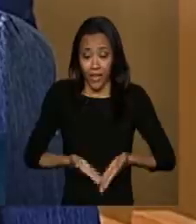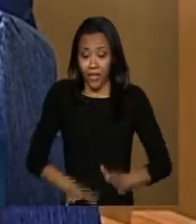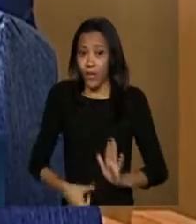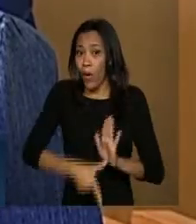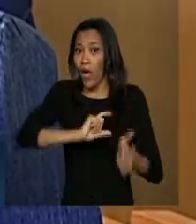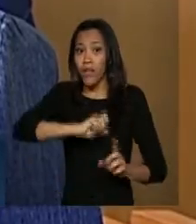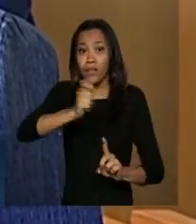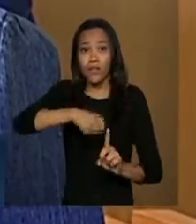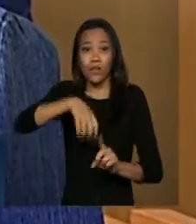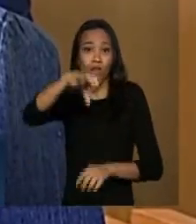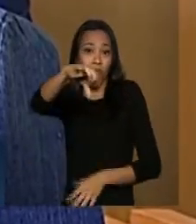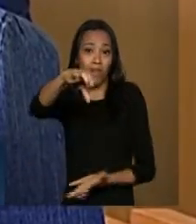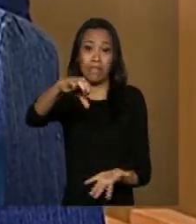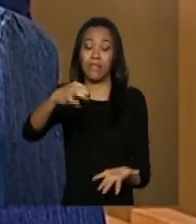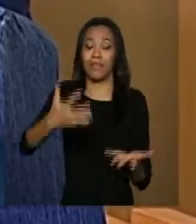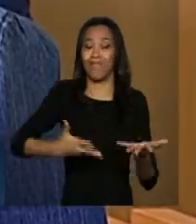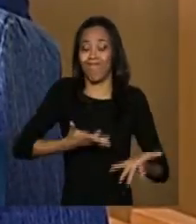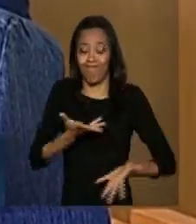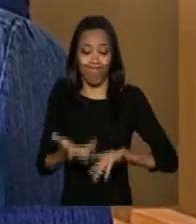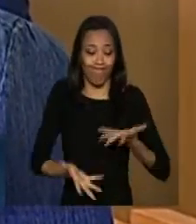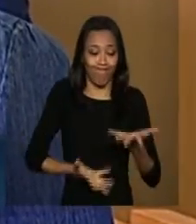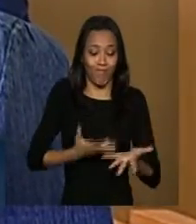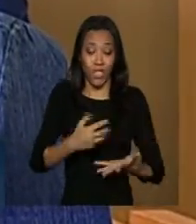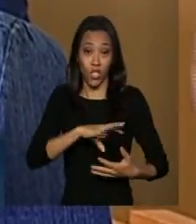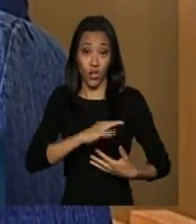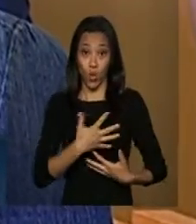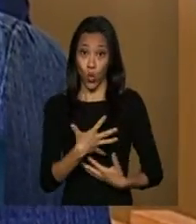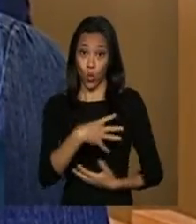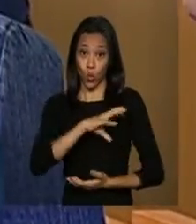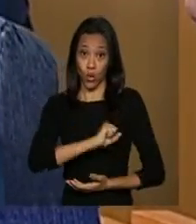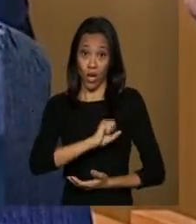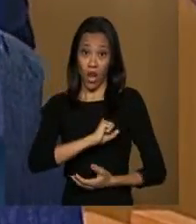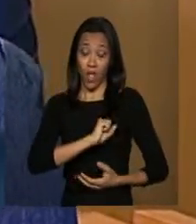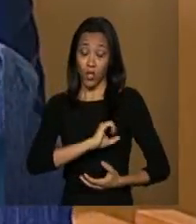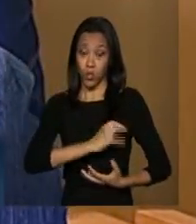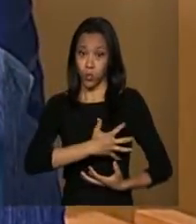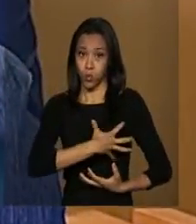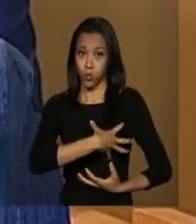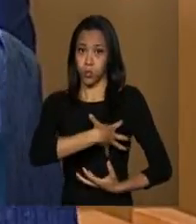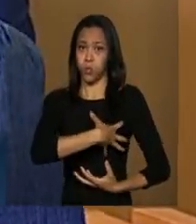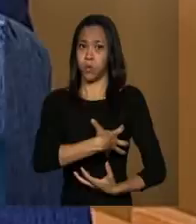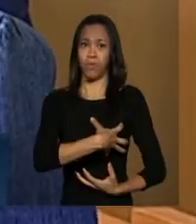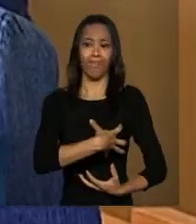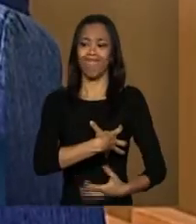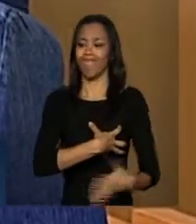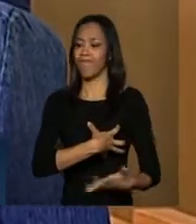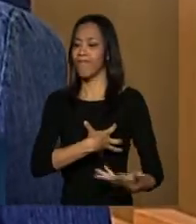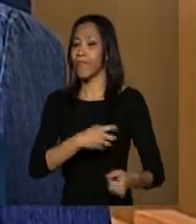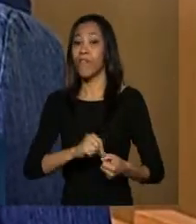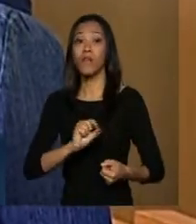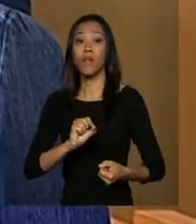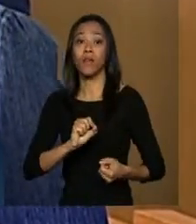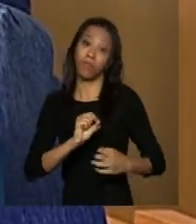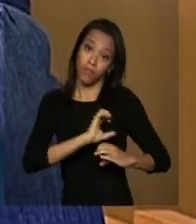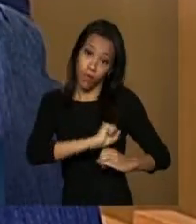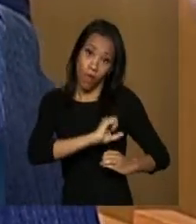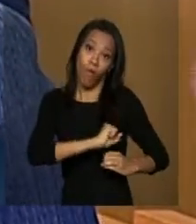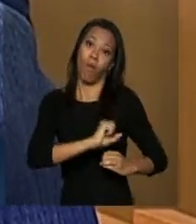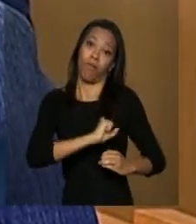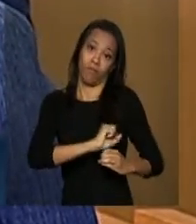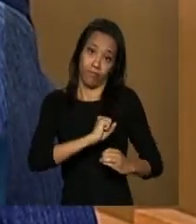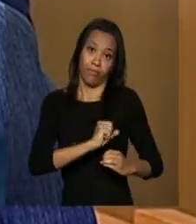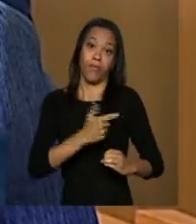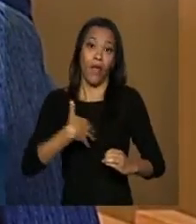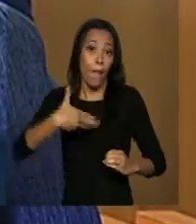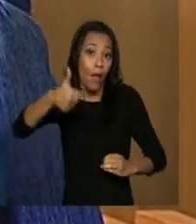ter um bebê na UTI e ter o seio cheio de leite. Então, o que, que a gente faz? Doa. Acho que a melhor